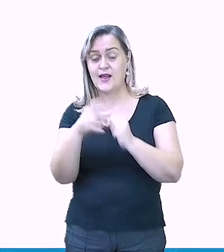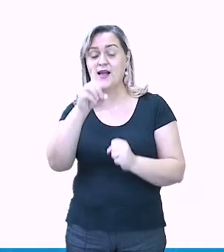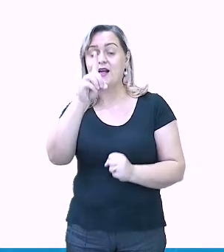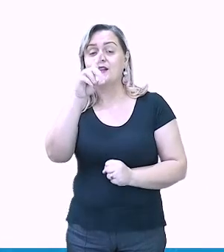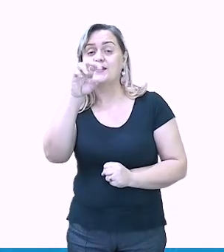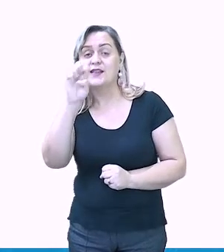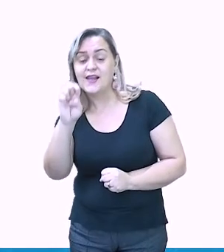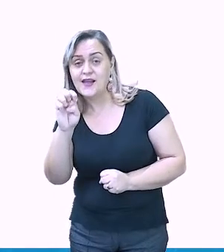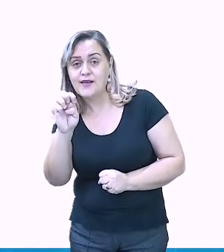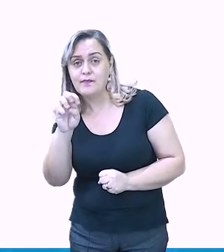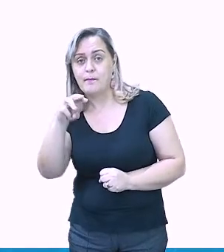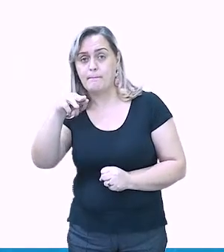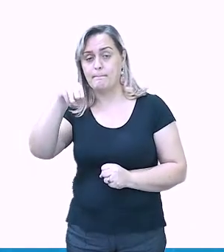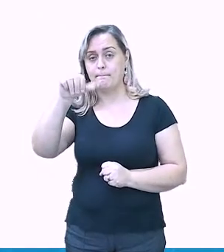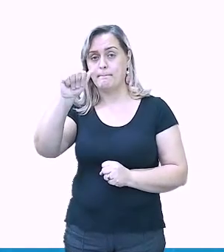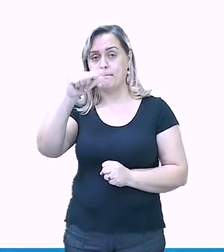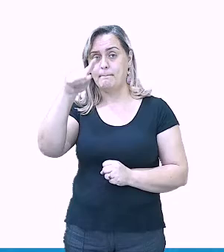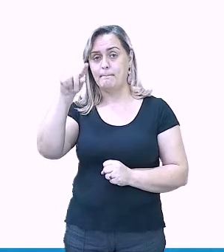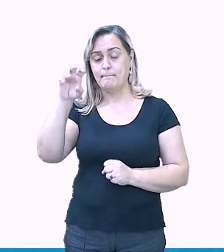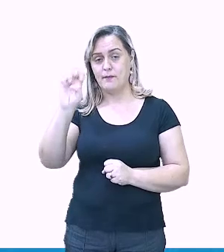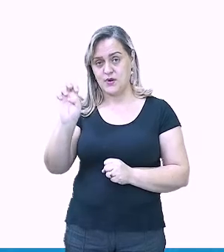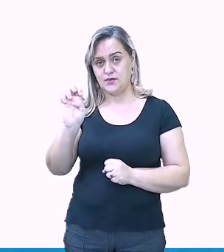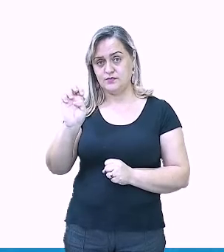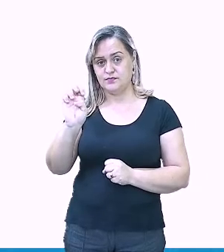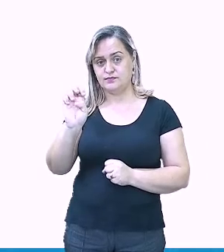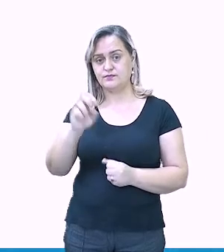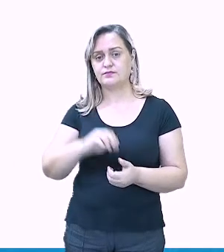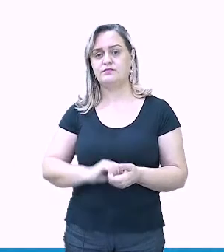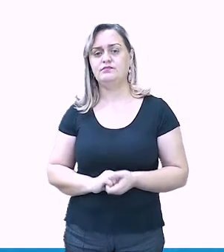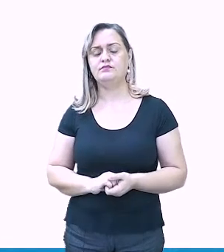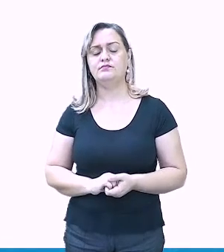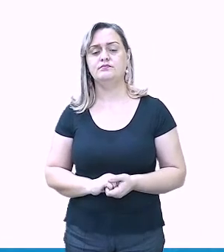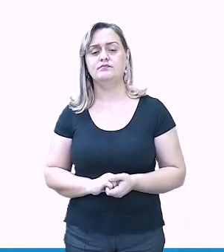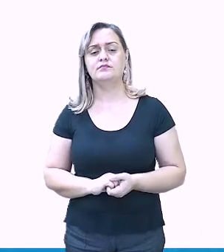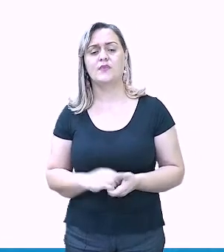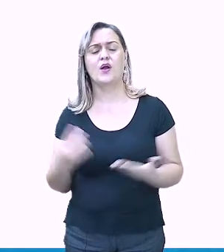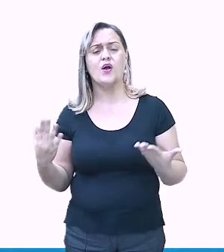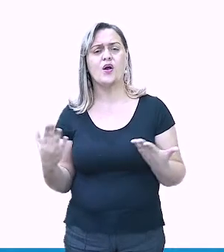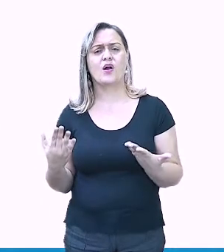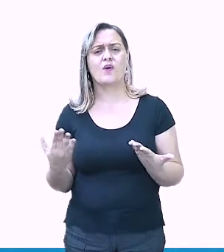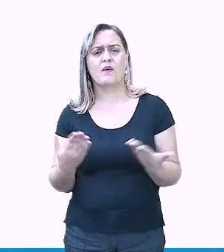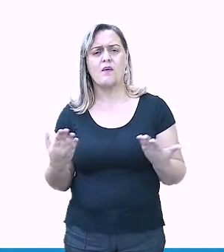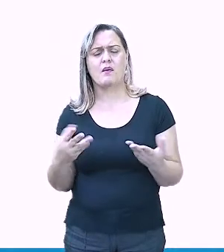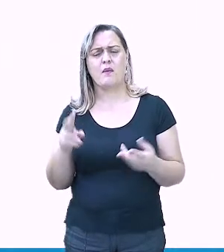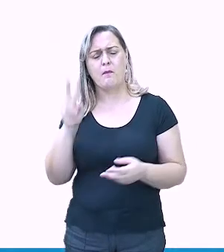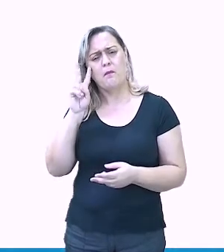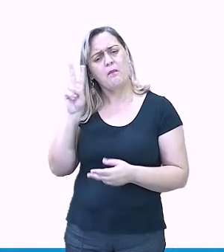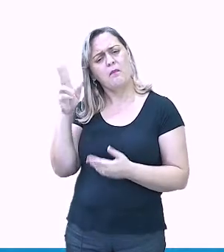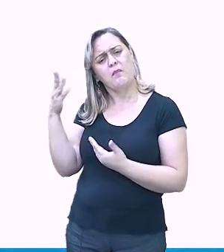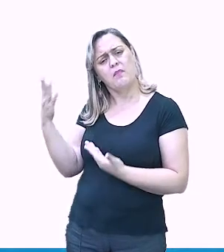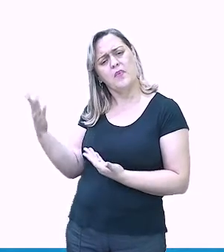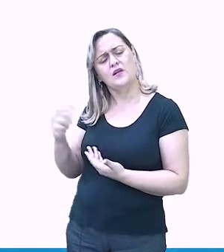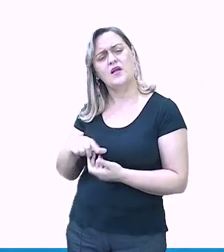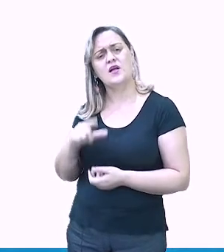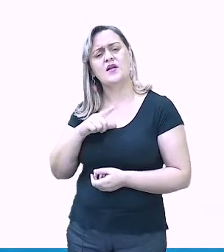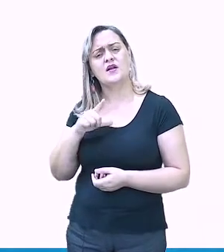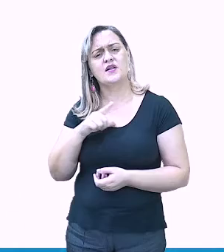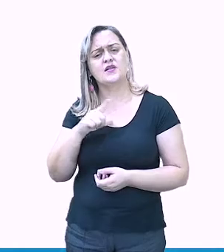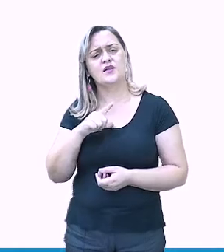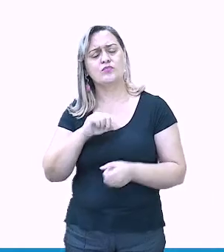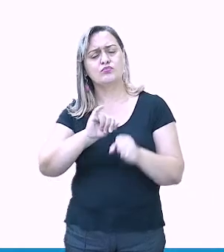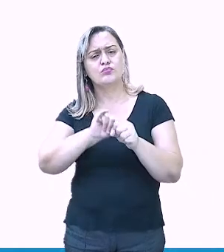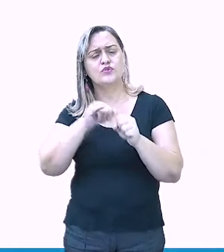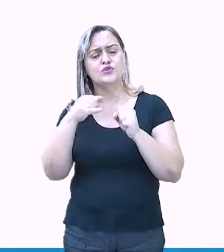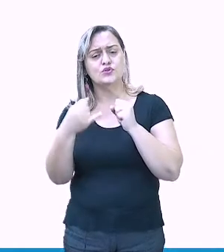interessante aqui. A locução adjetiva, ela pode ter um adjetivo correspondente. Isso